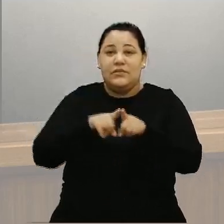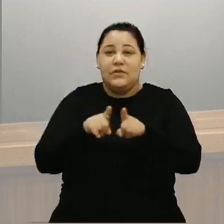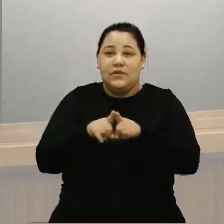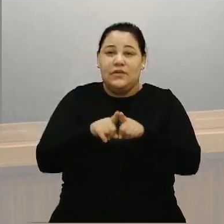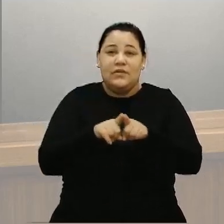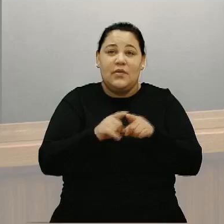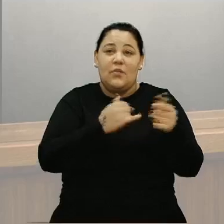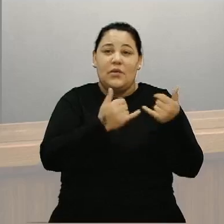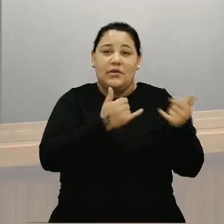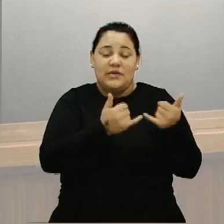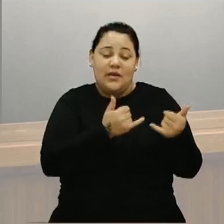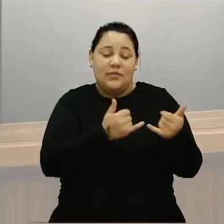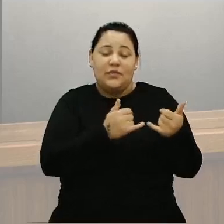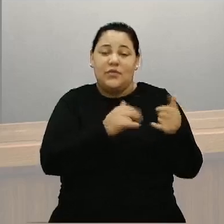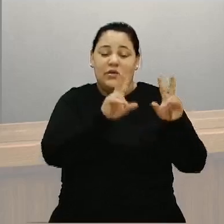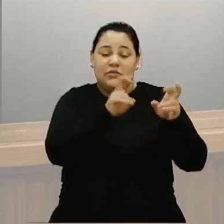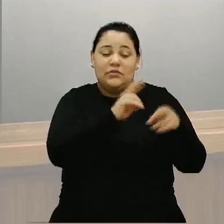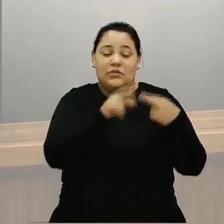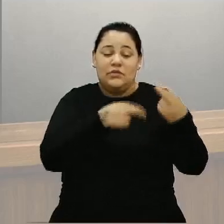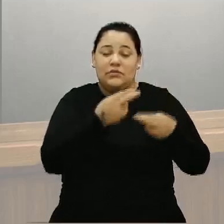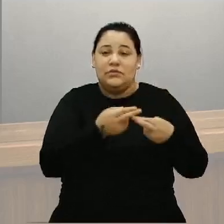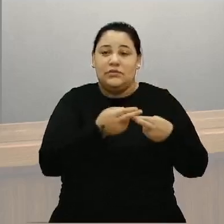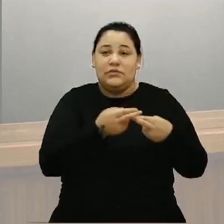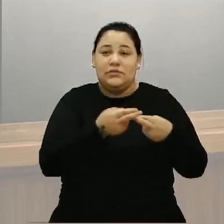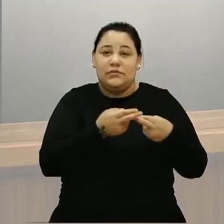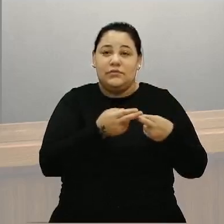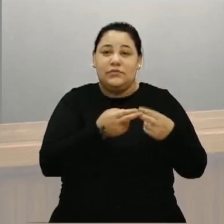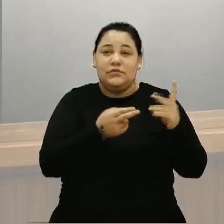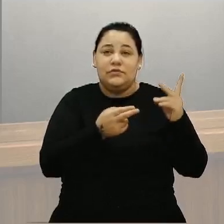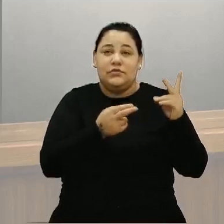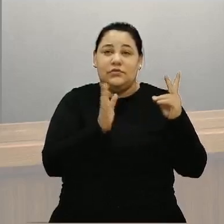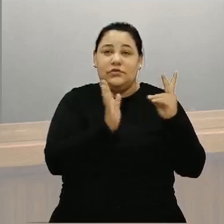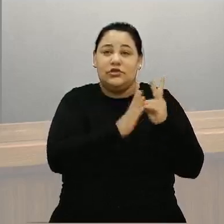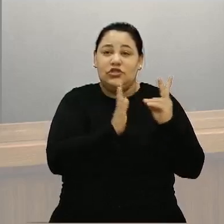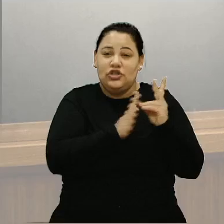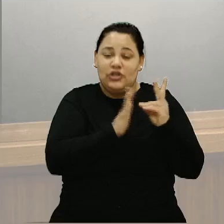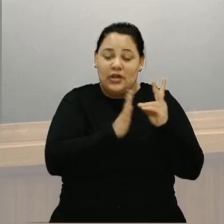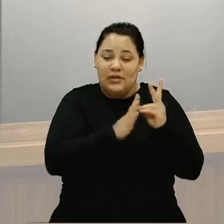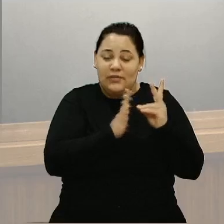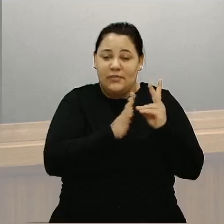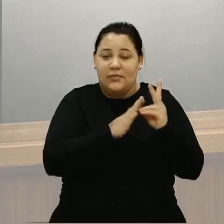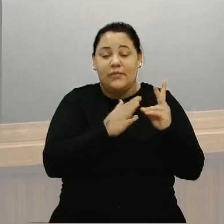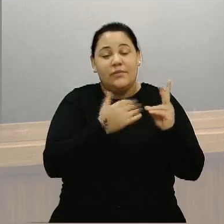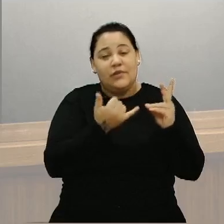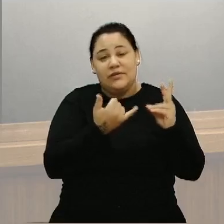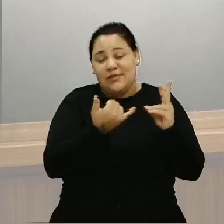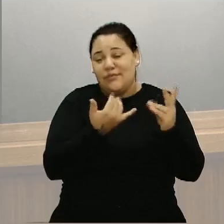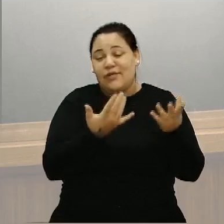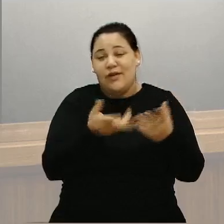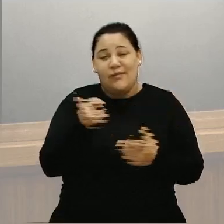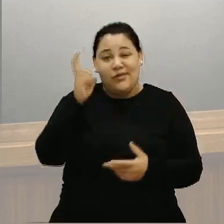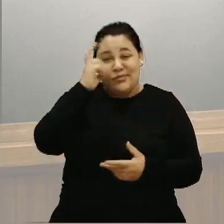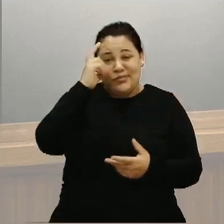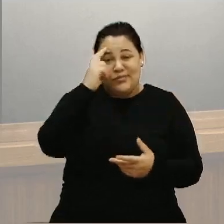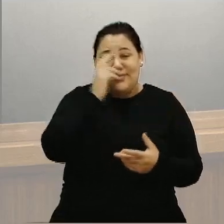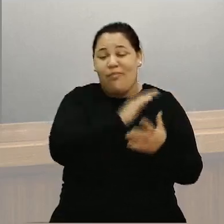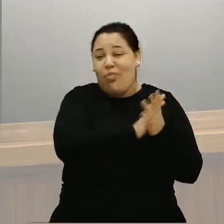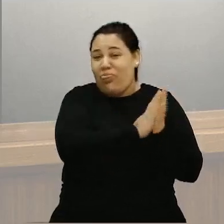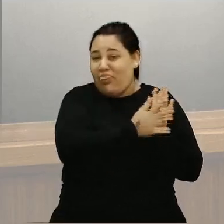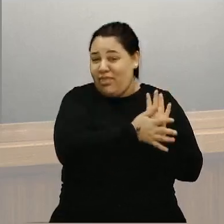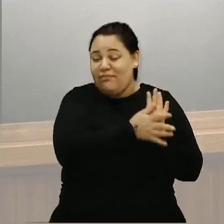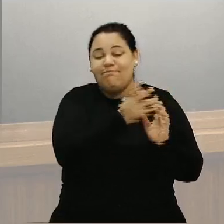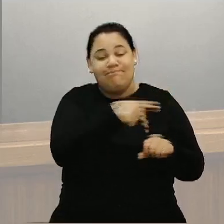por exemplo, a questão dos indígenas, que é uma cultura, infelizmente, massacrada no nosso país,